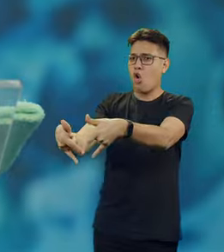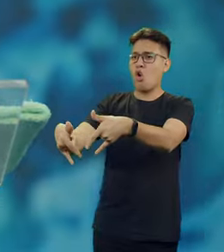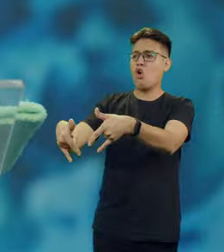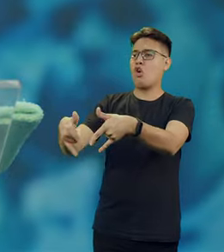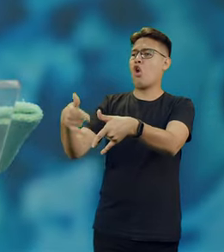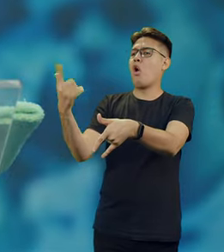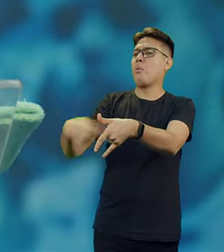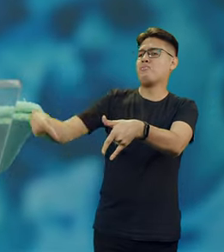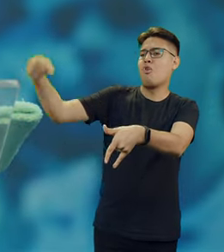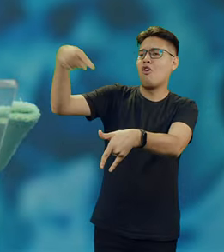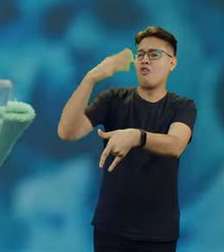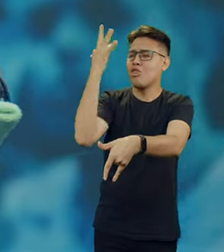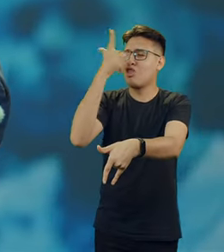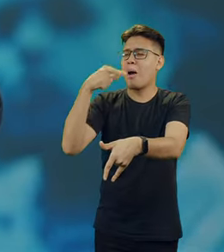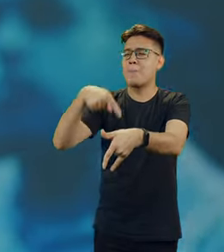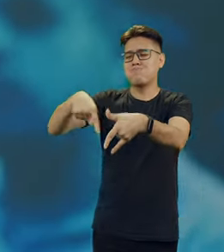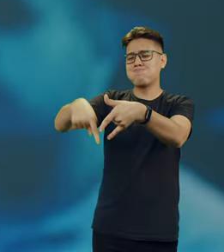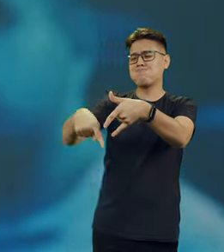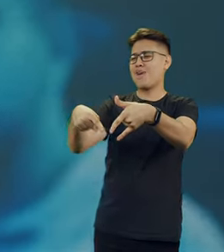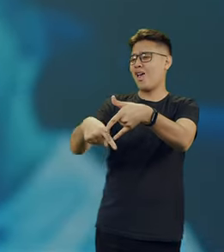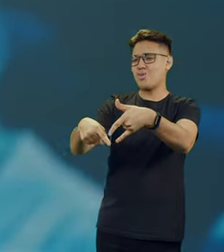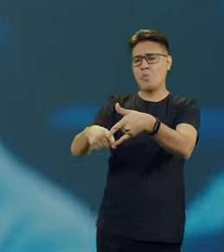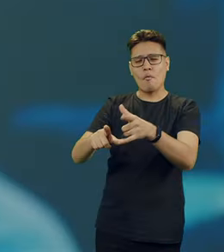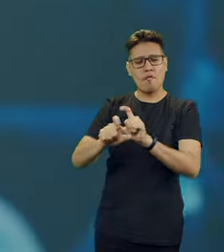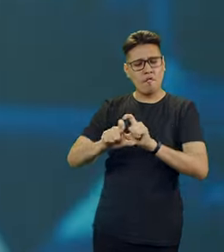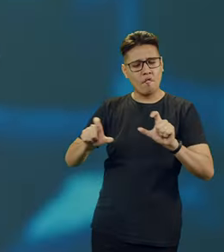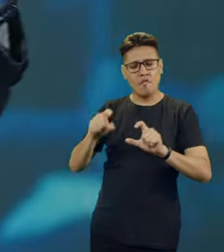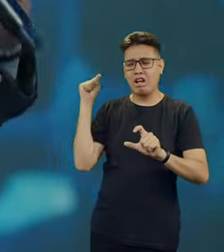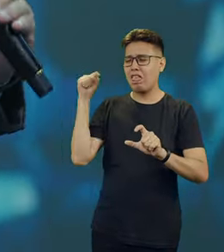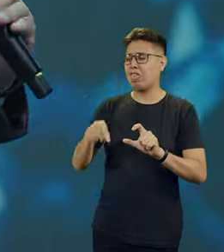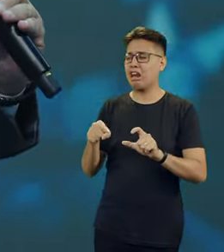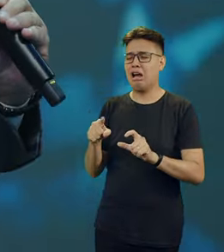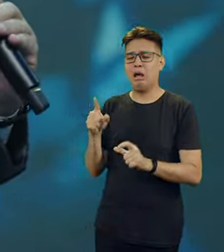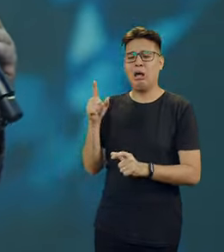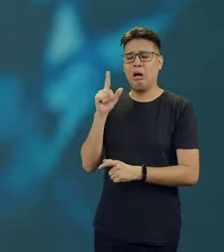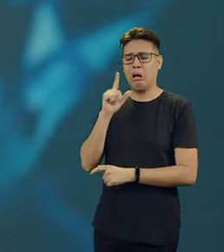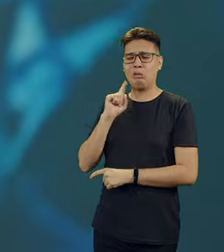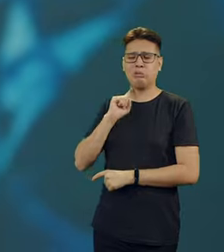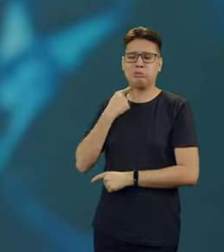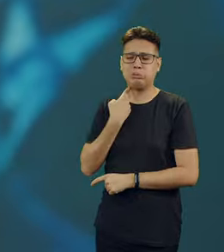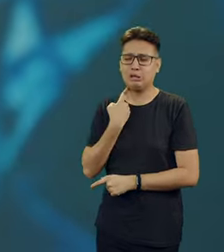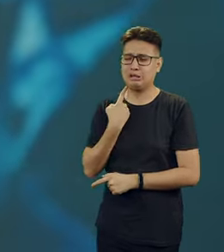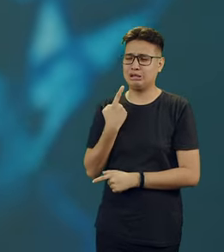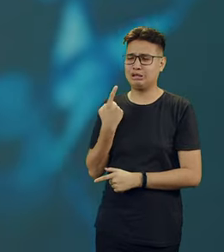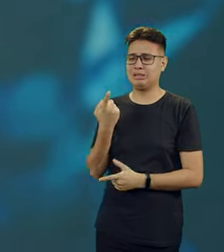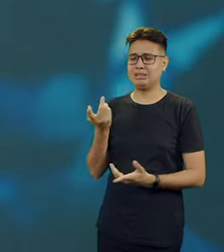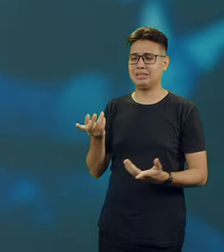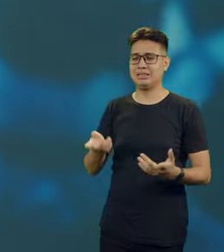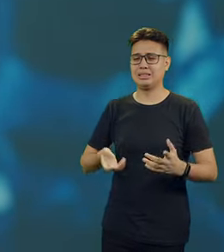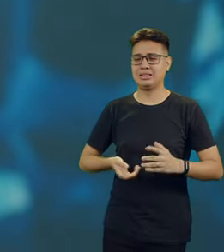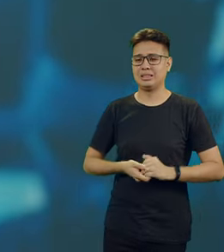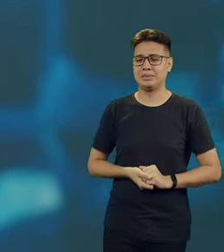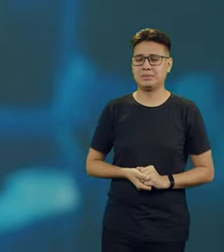mas por dentro estão cheios de ossos e de todo tipo de imundice.